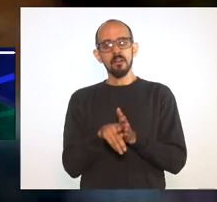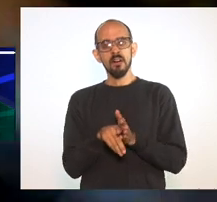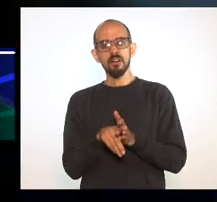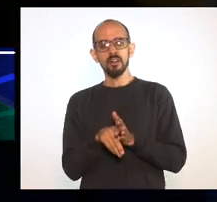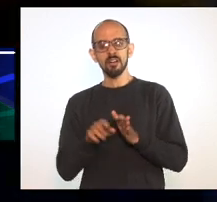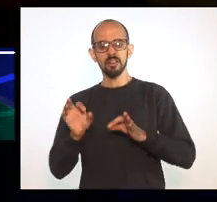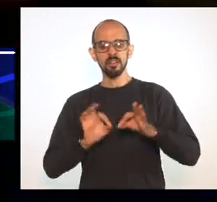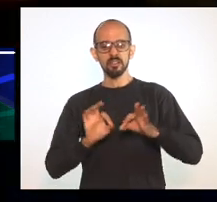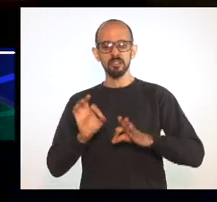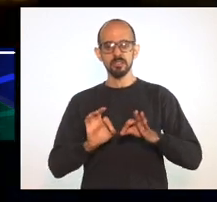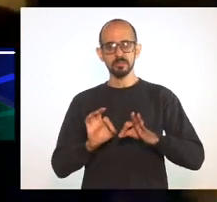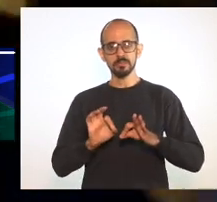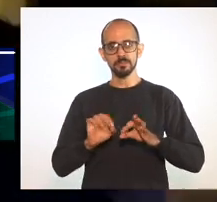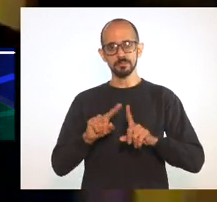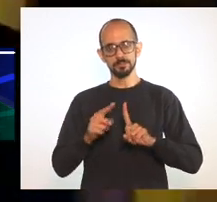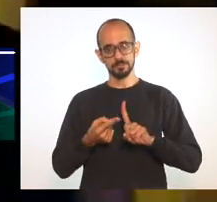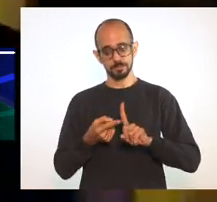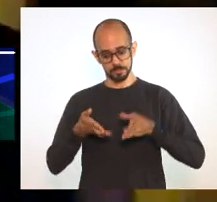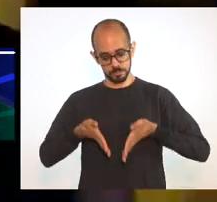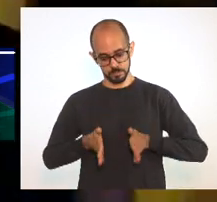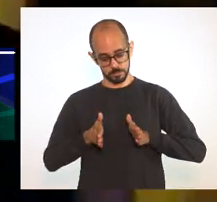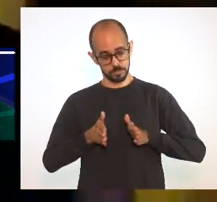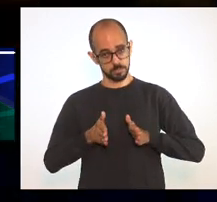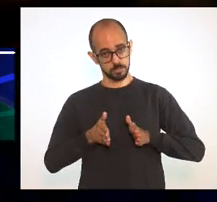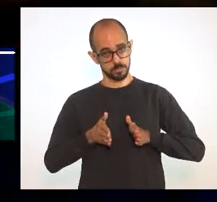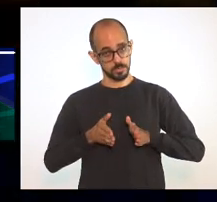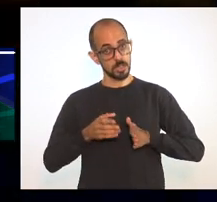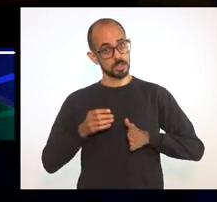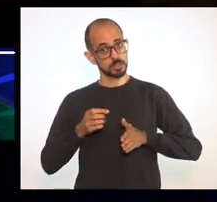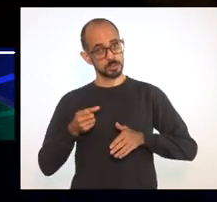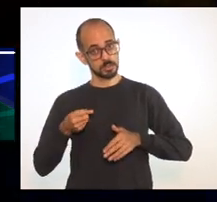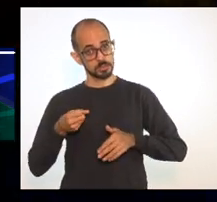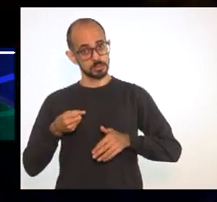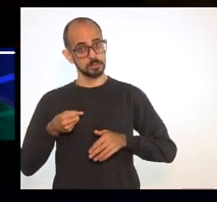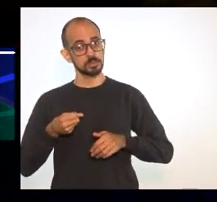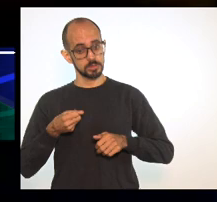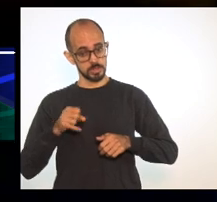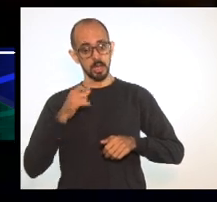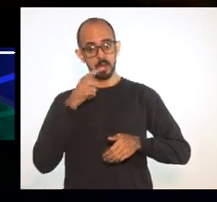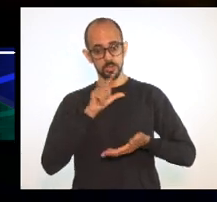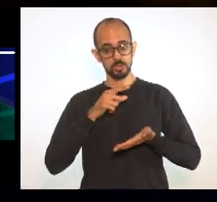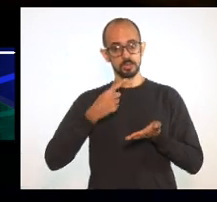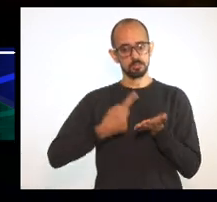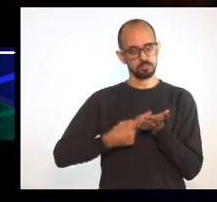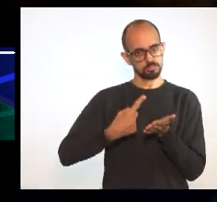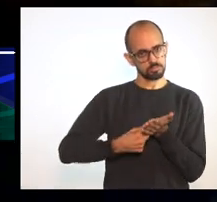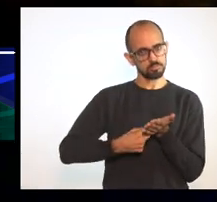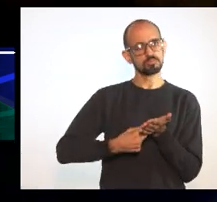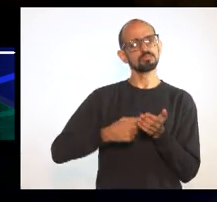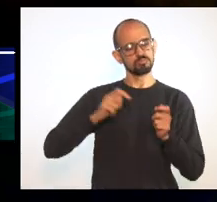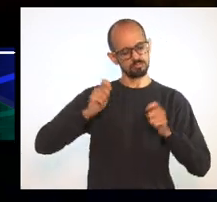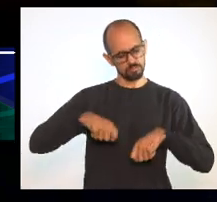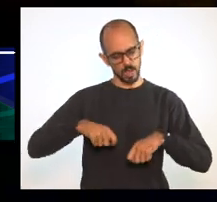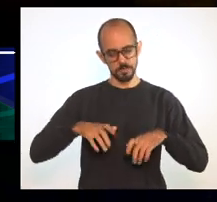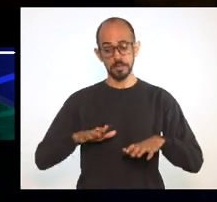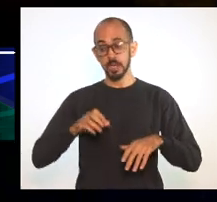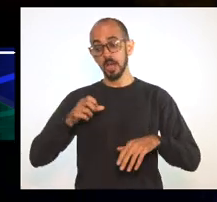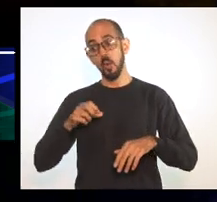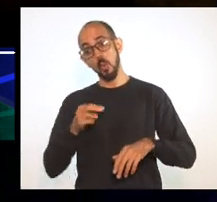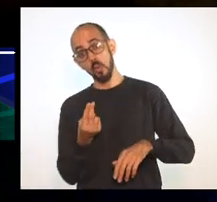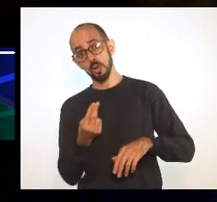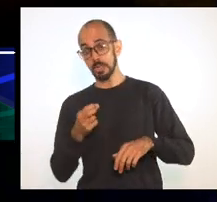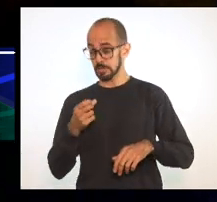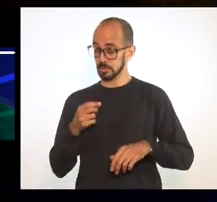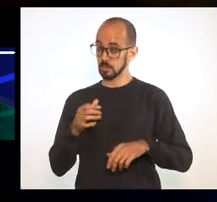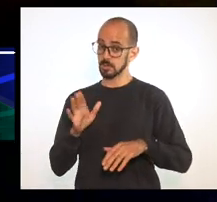salvo emergências de última hora, a mulher definir como ela vai querer o parto dela. E garante